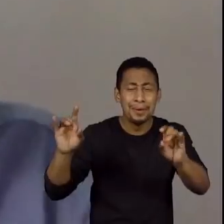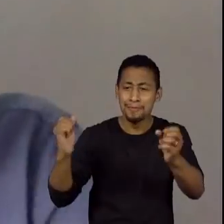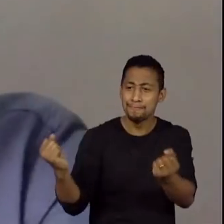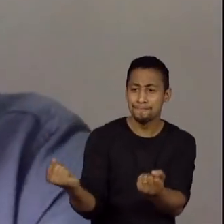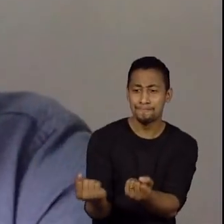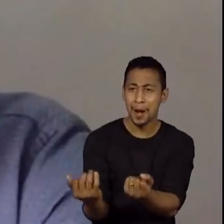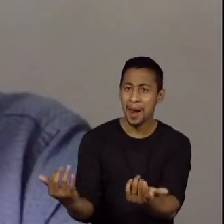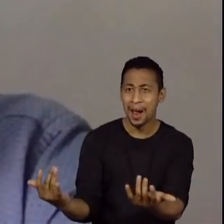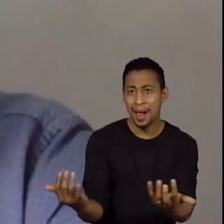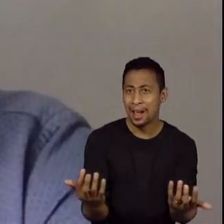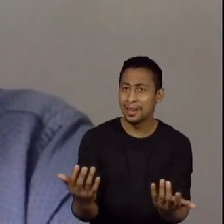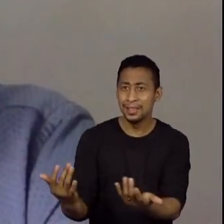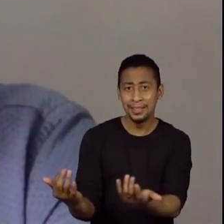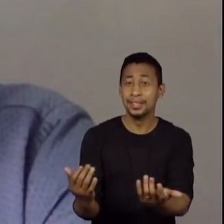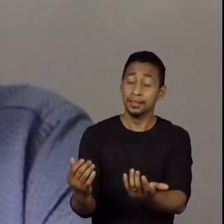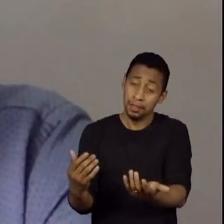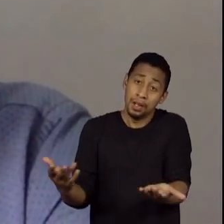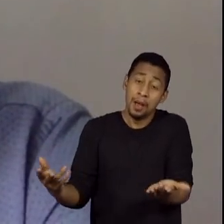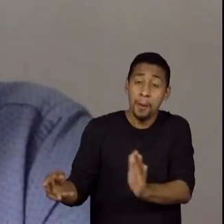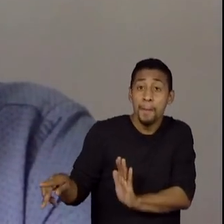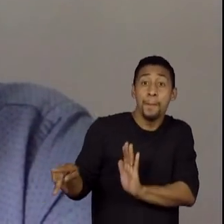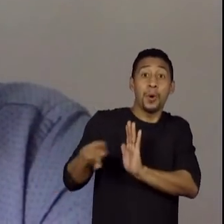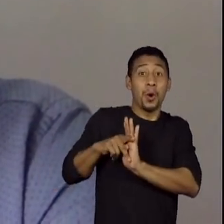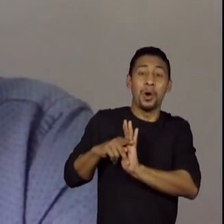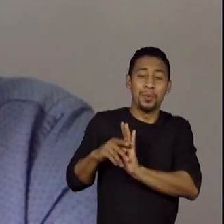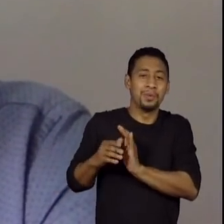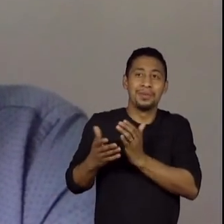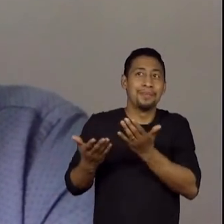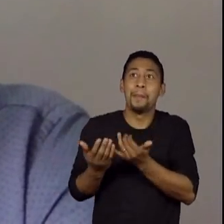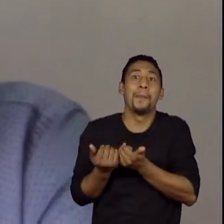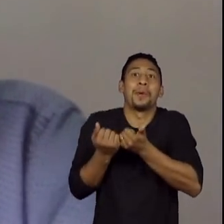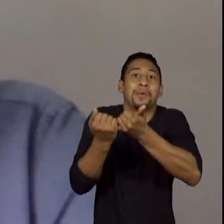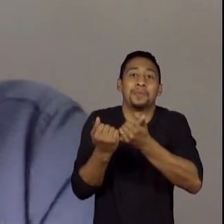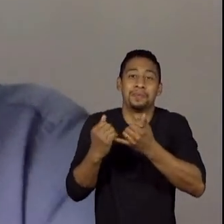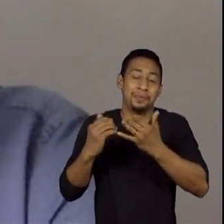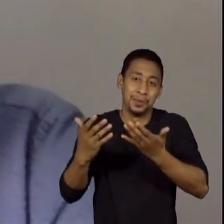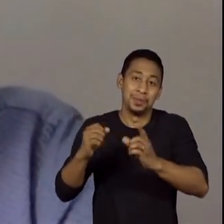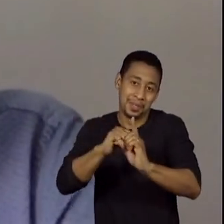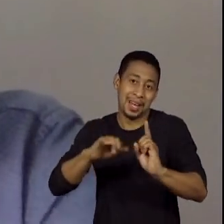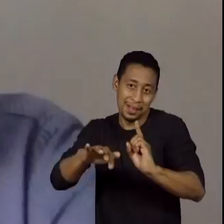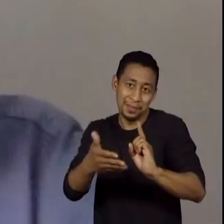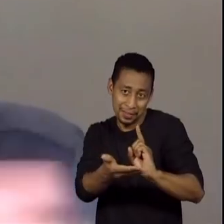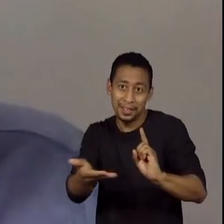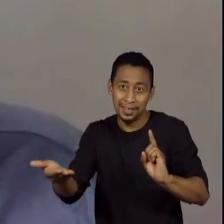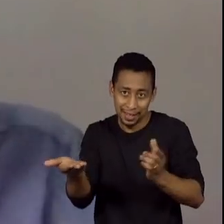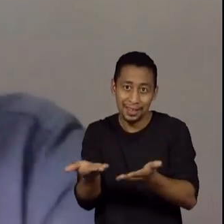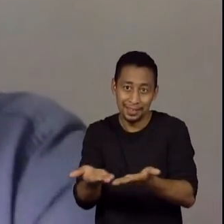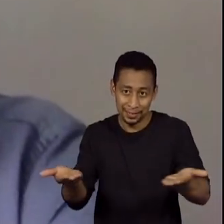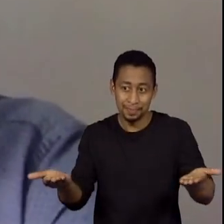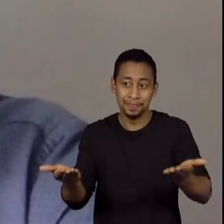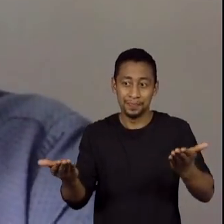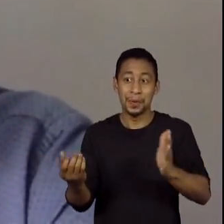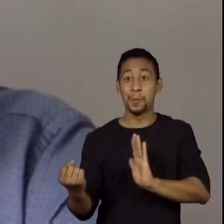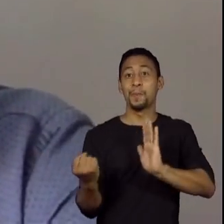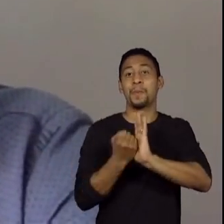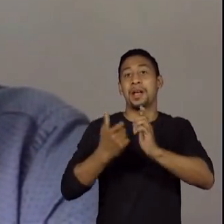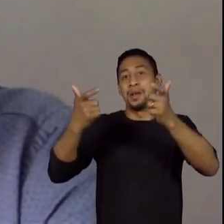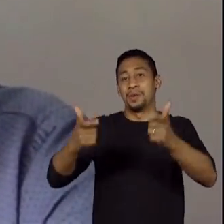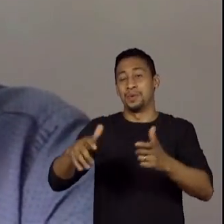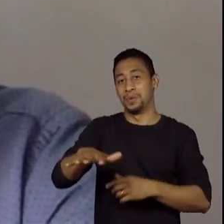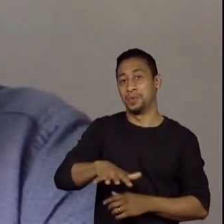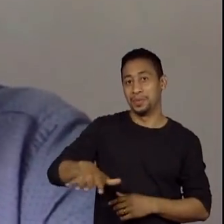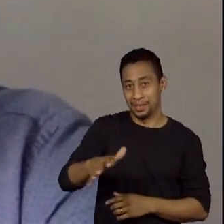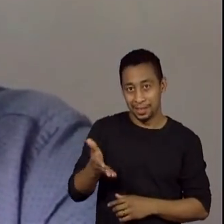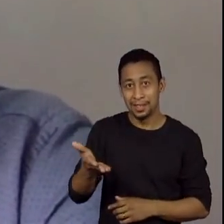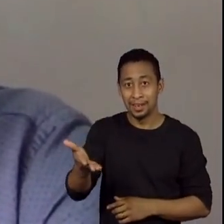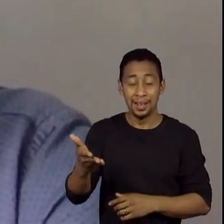sociedade, como conduzir, né? Então, a gente, naquele momento, junto com os gestores e com outros pesquisadores